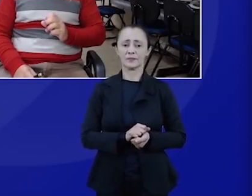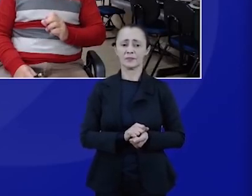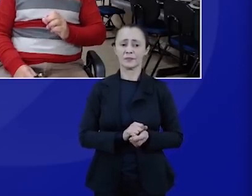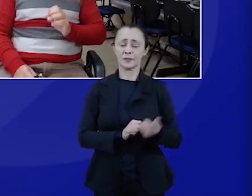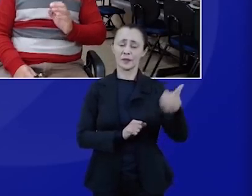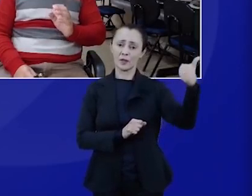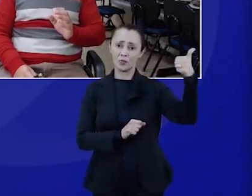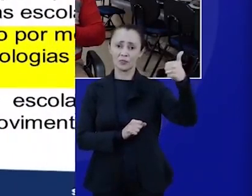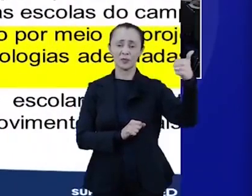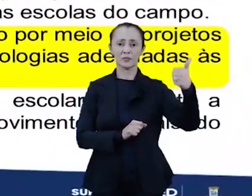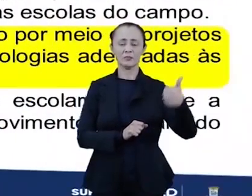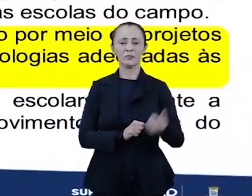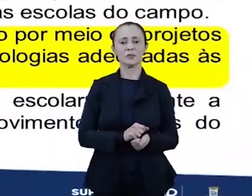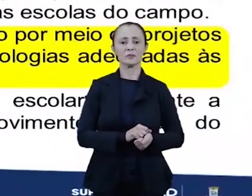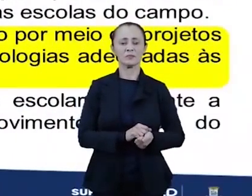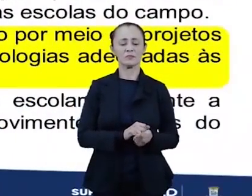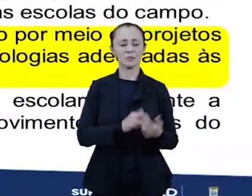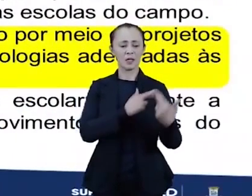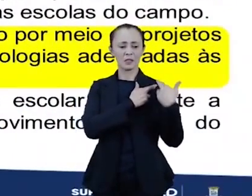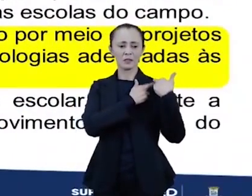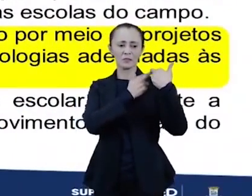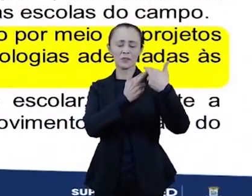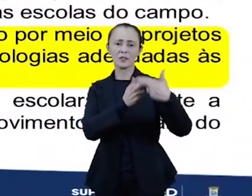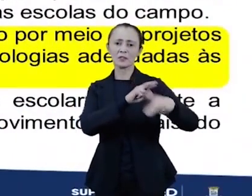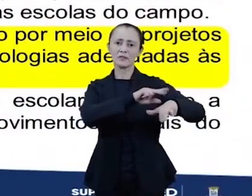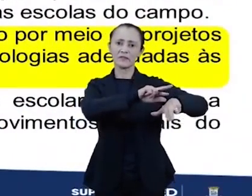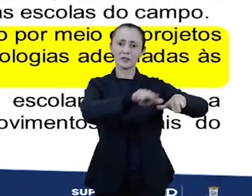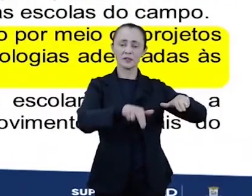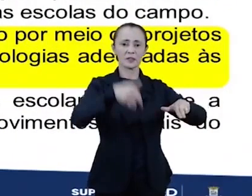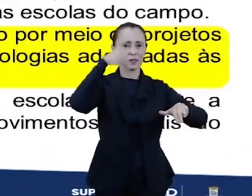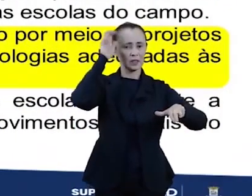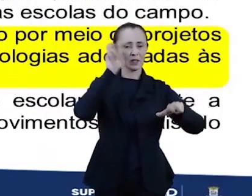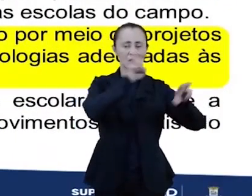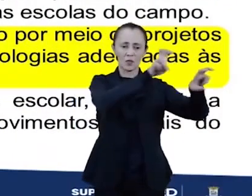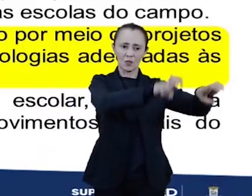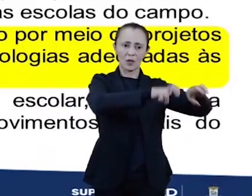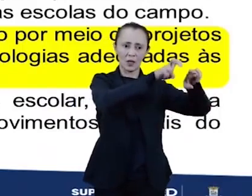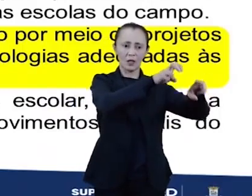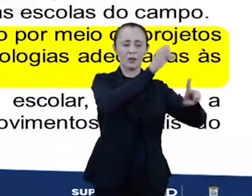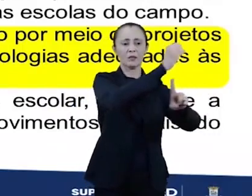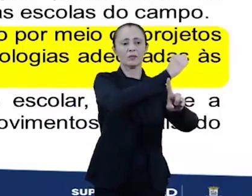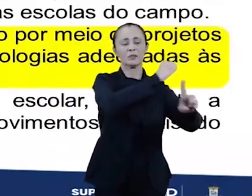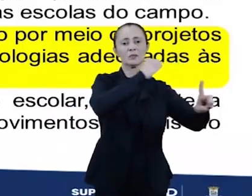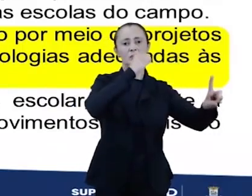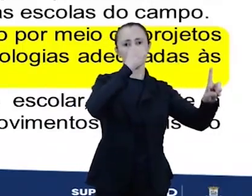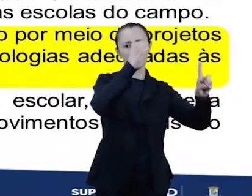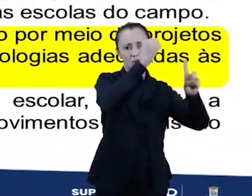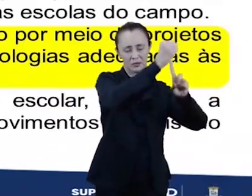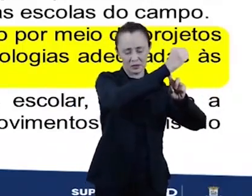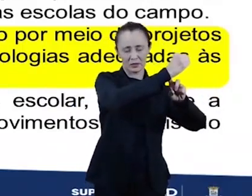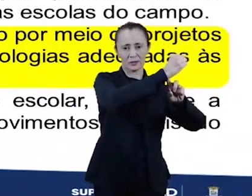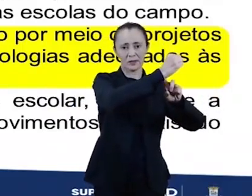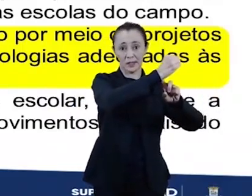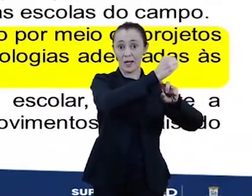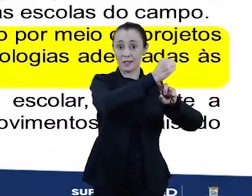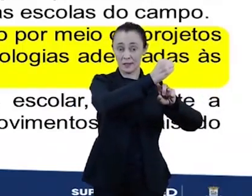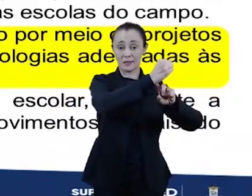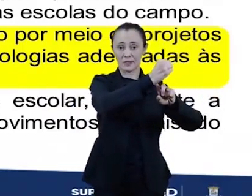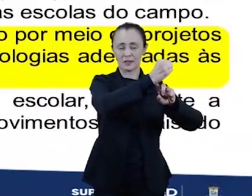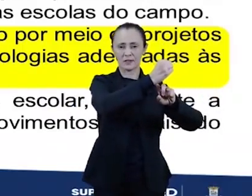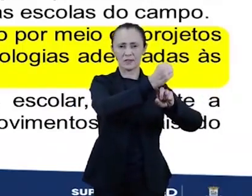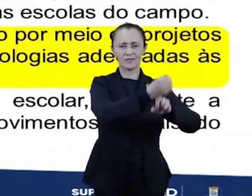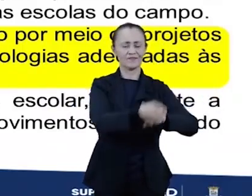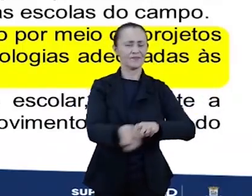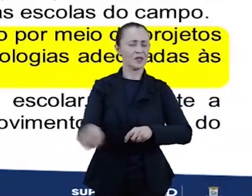diz: respeito à diversidade do campo e seus aspectos sociais. Olha que interessante.